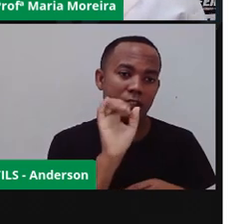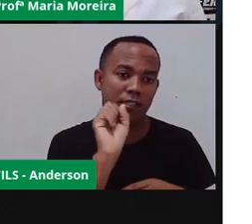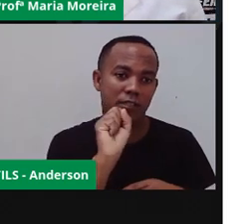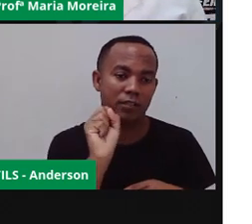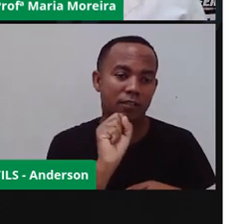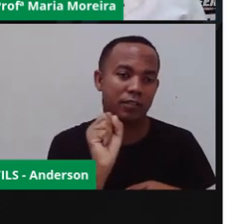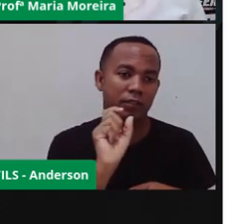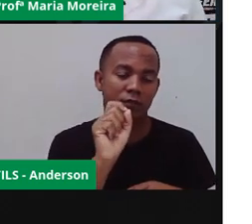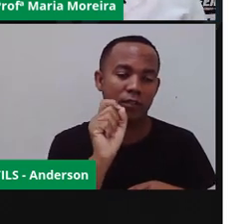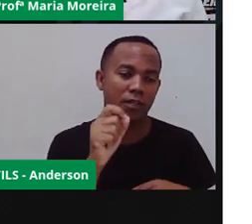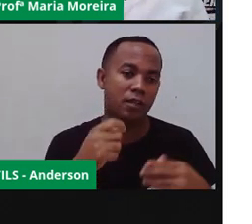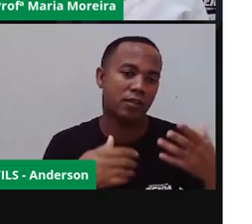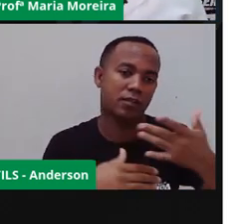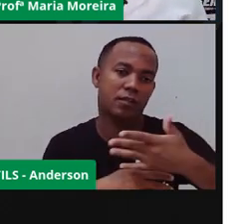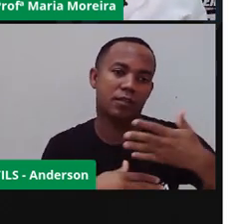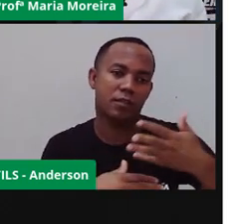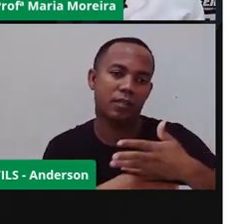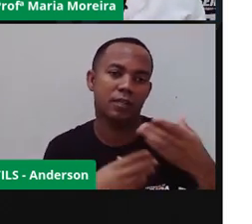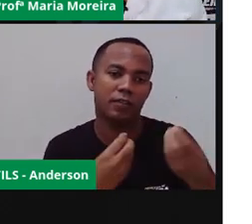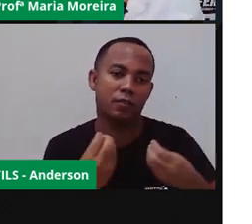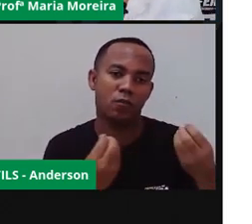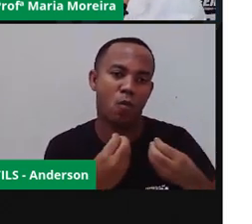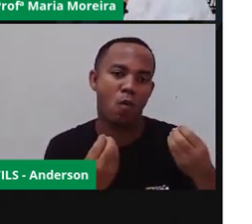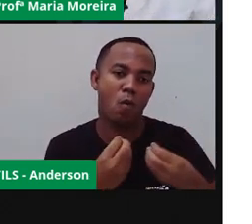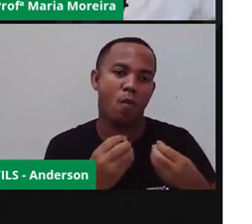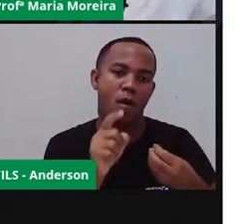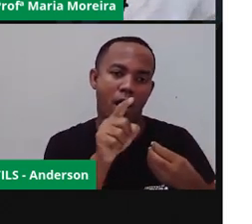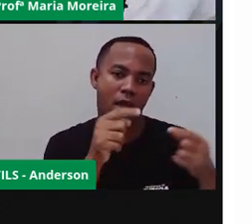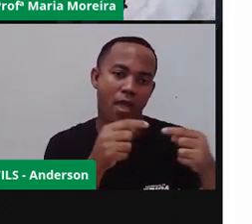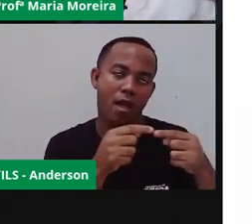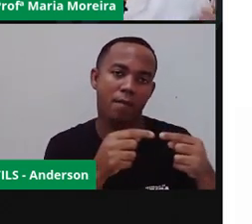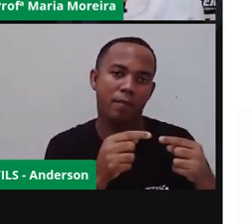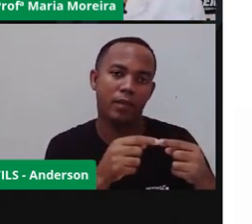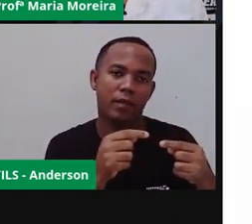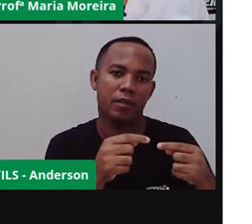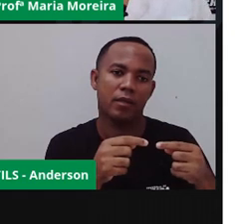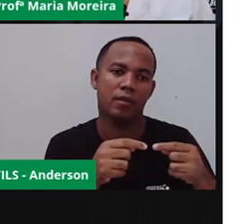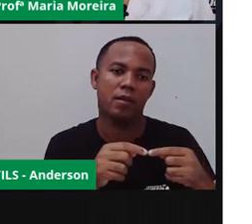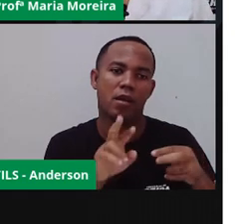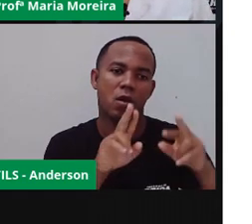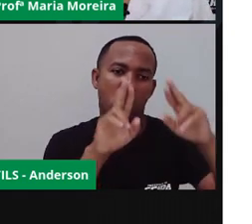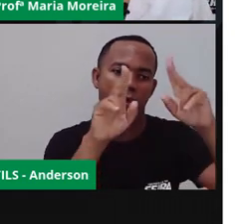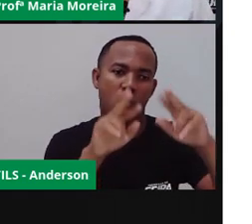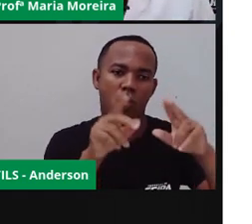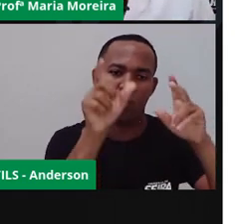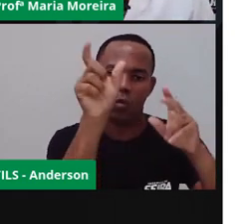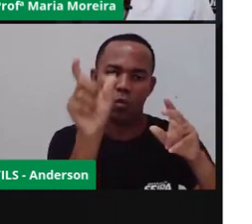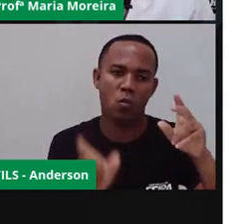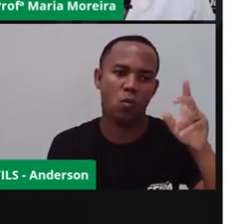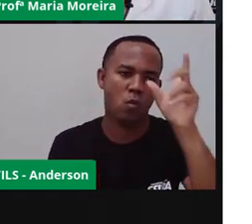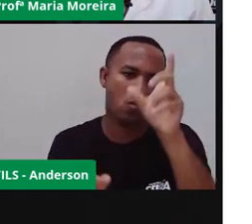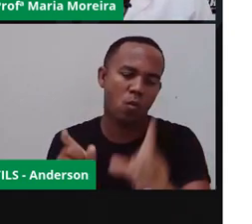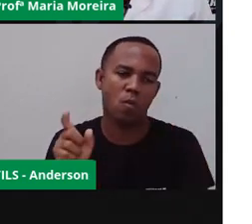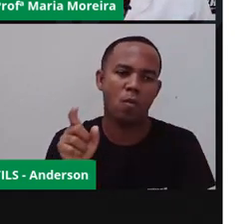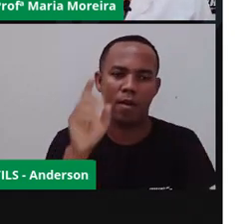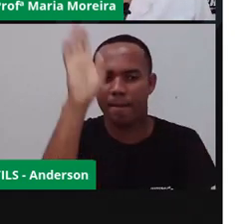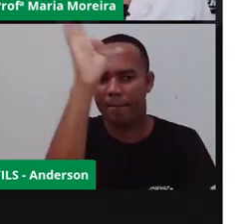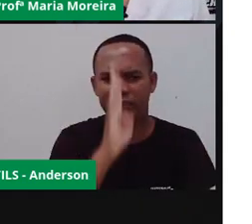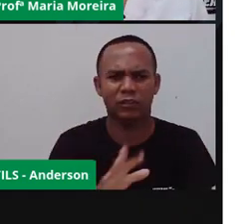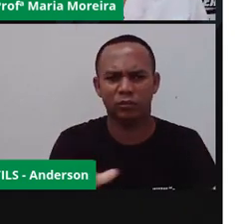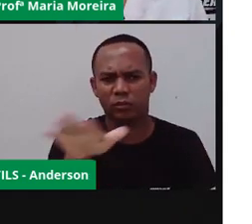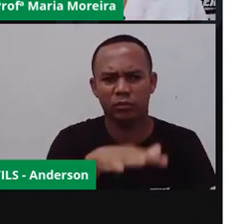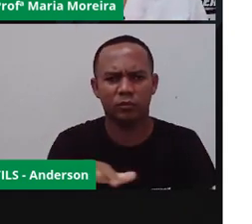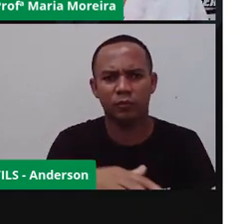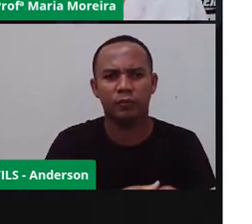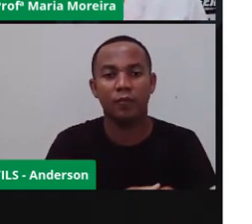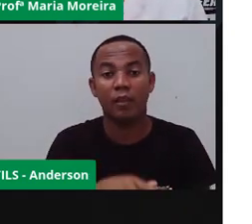situações atuais da nossa cidade. Se a gente colocar só charge, vão aparecer coisas do Brasil. E a charge, na verdade, ela tem